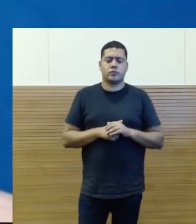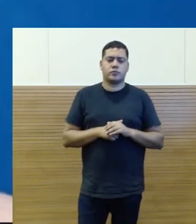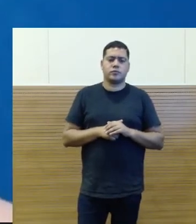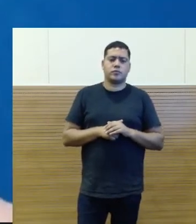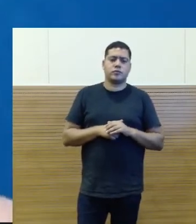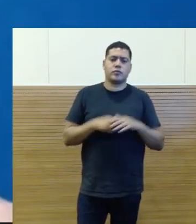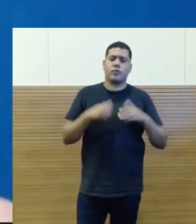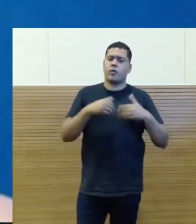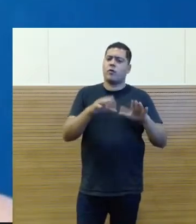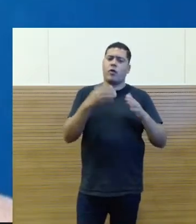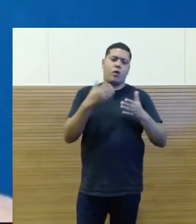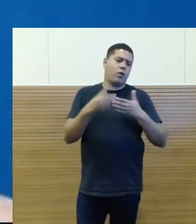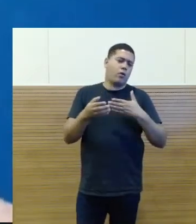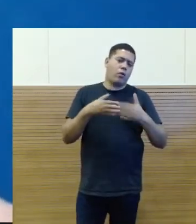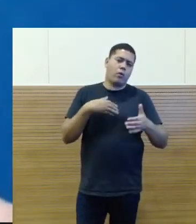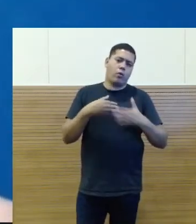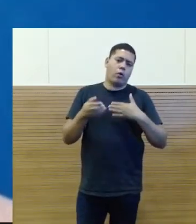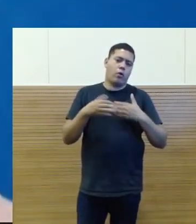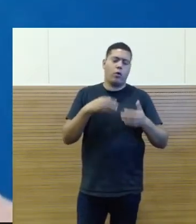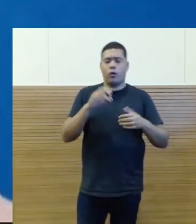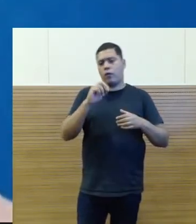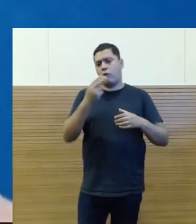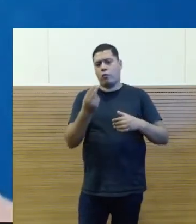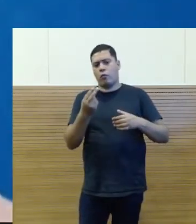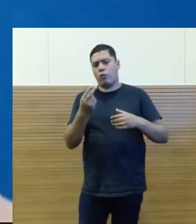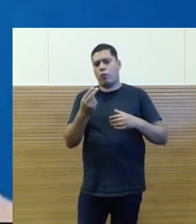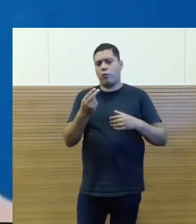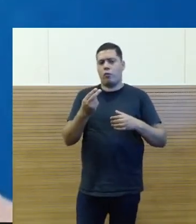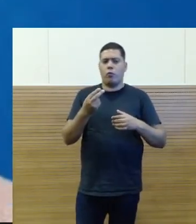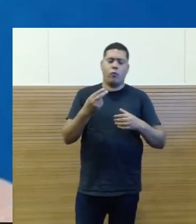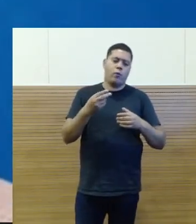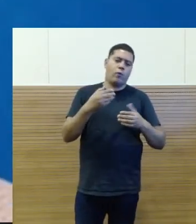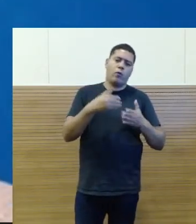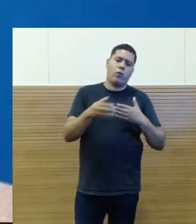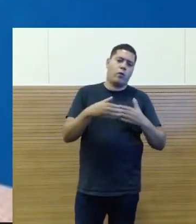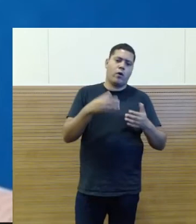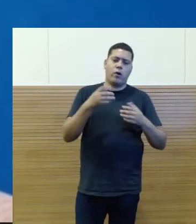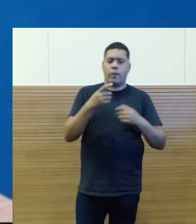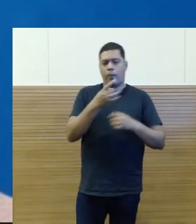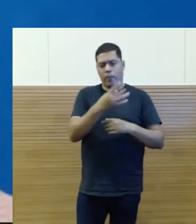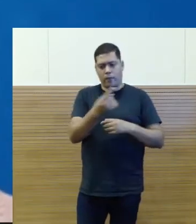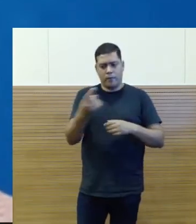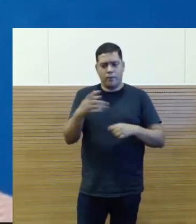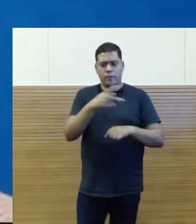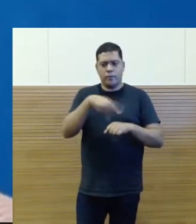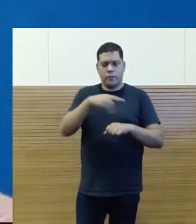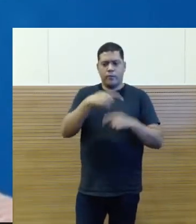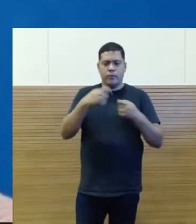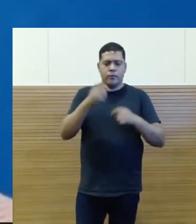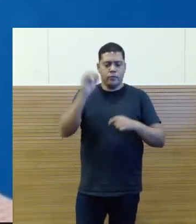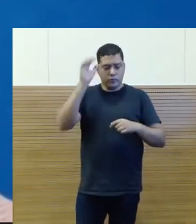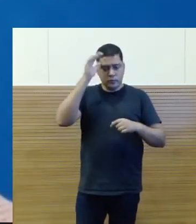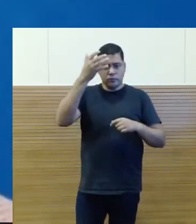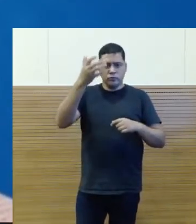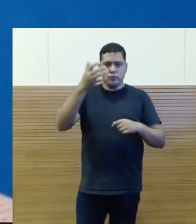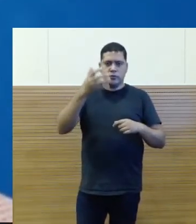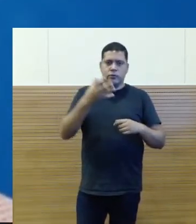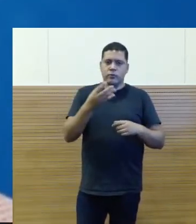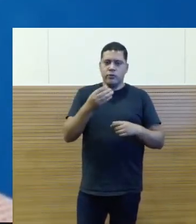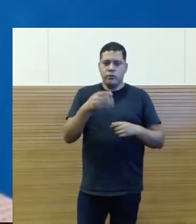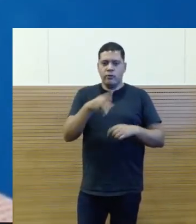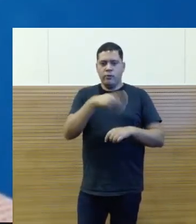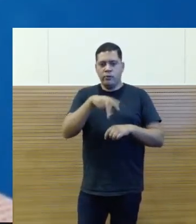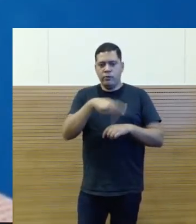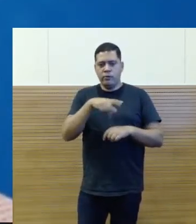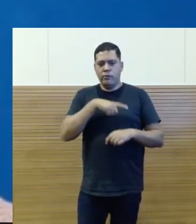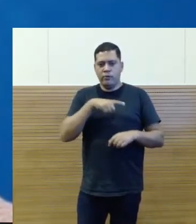empurrar qualquer modelo ou forçar qualquer modelo. Cada país deve decidir em relação a isso, e muitos países